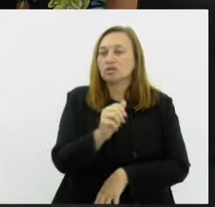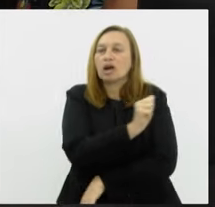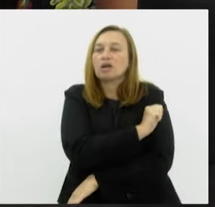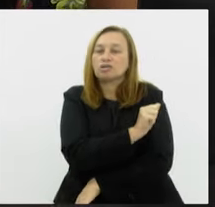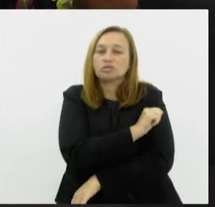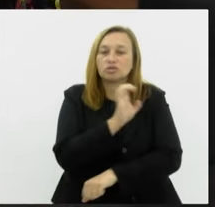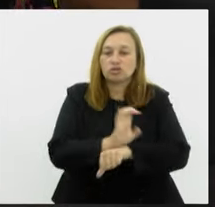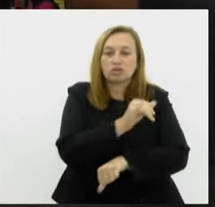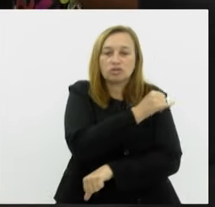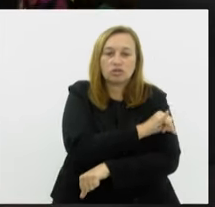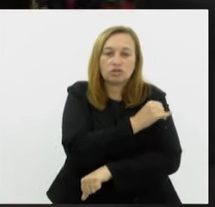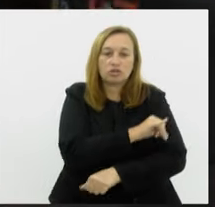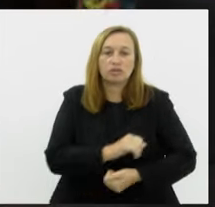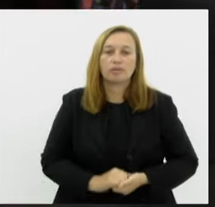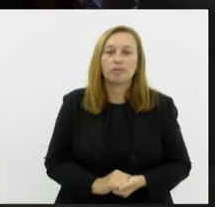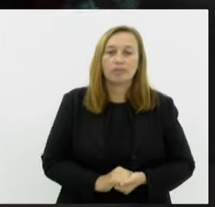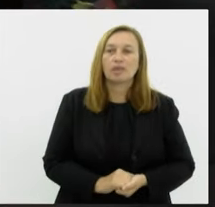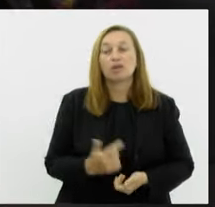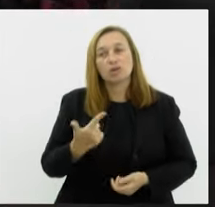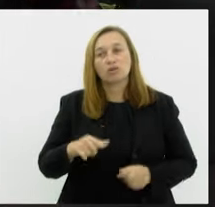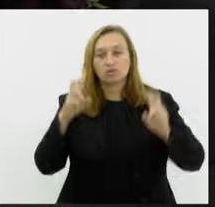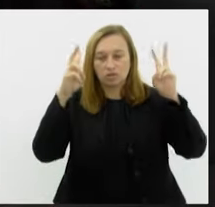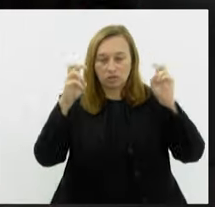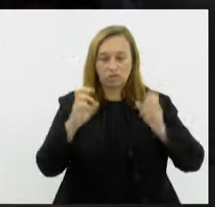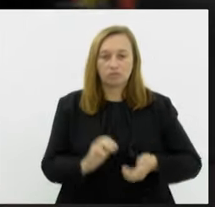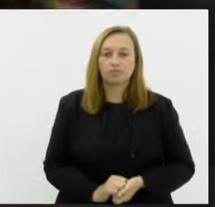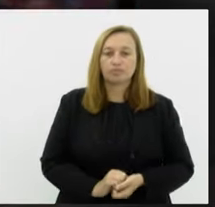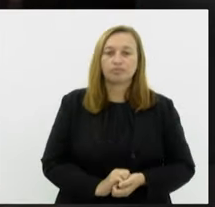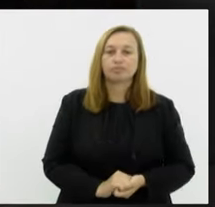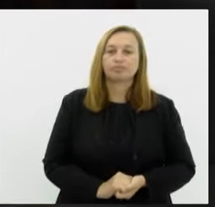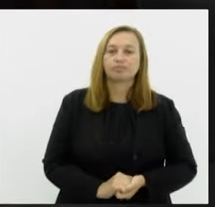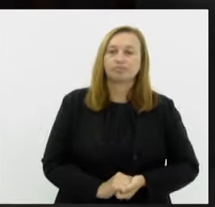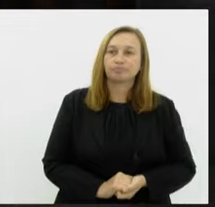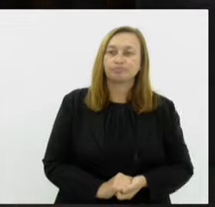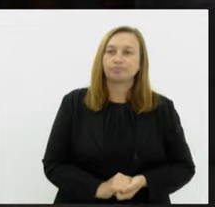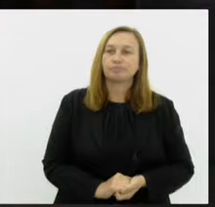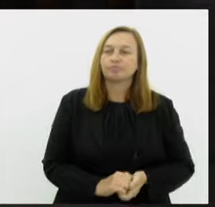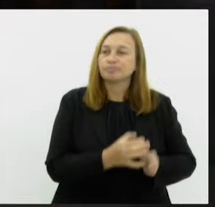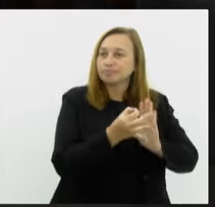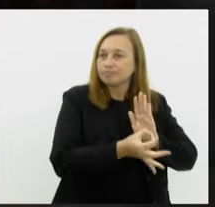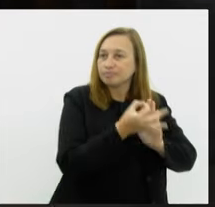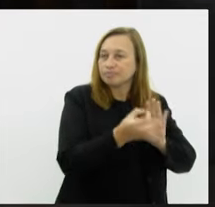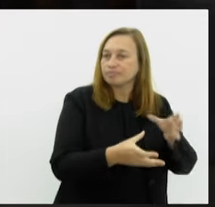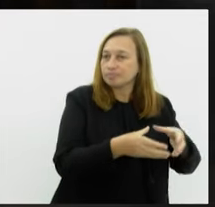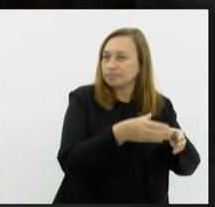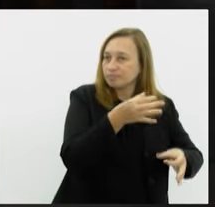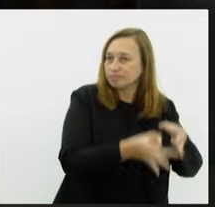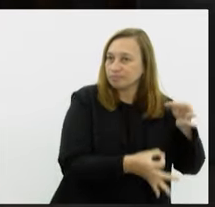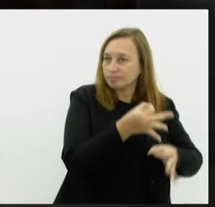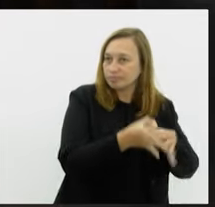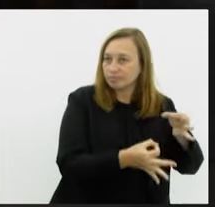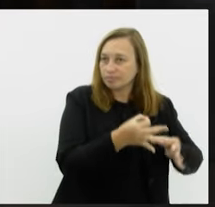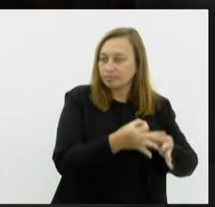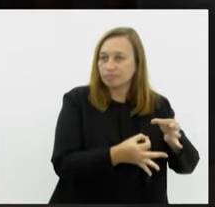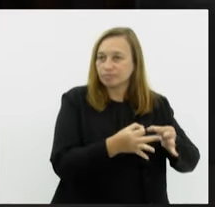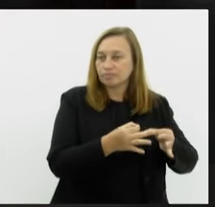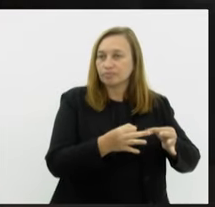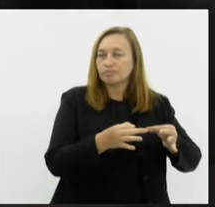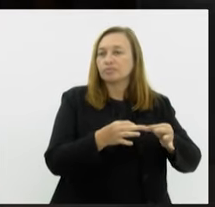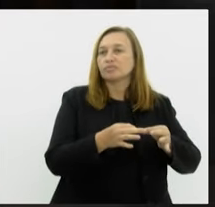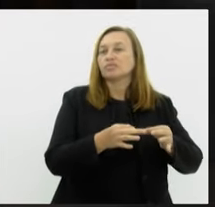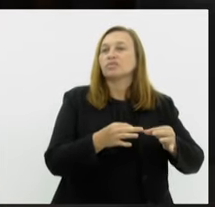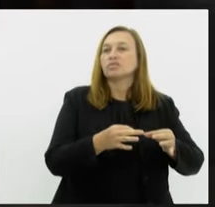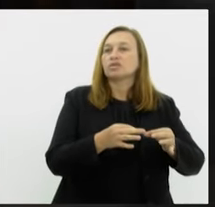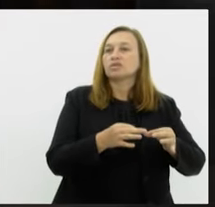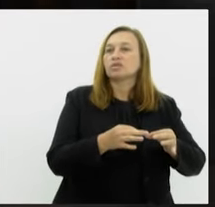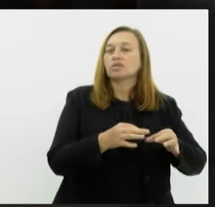âmbito do Estado do Rio de Janeiro e dar outras providências. Pareceres das comissões Constituição e Justiça pela